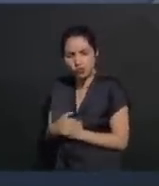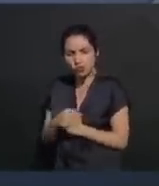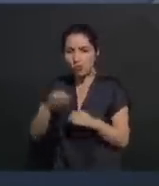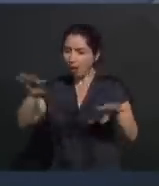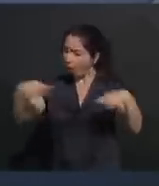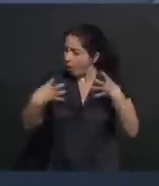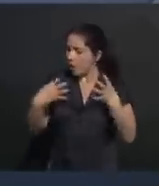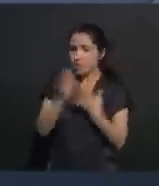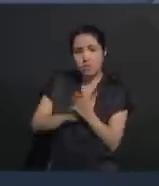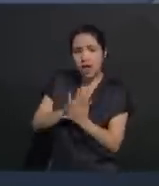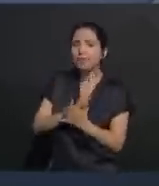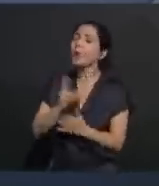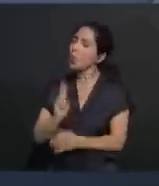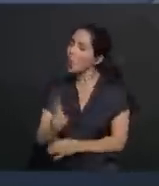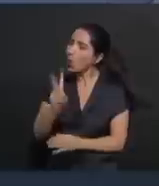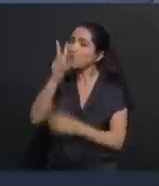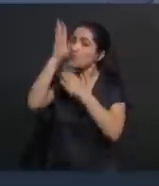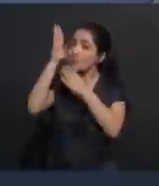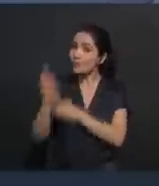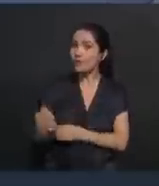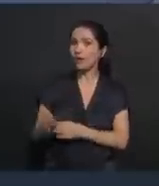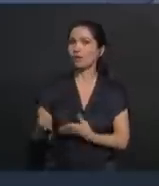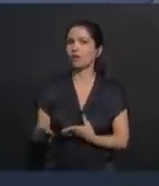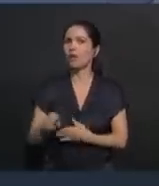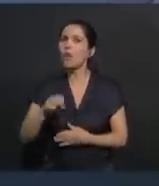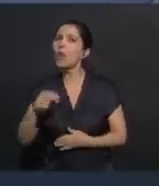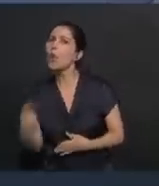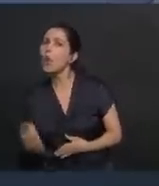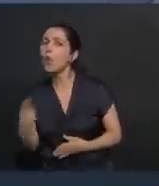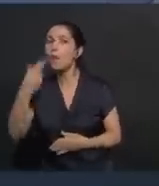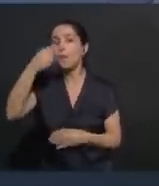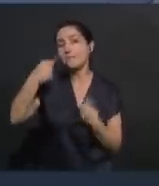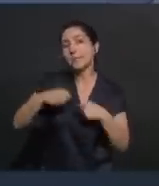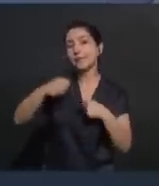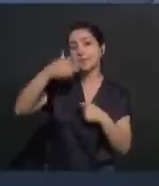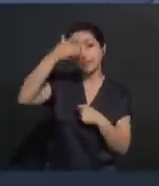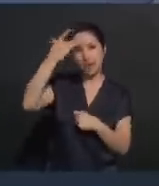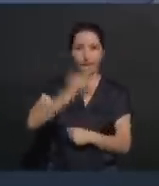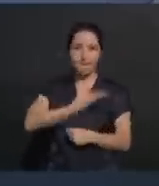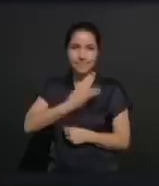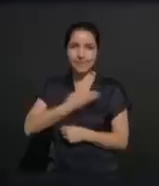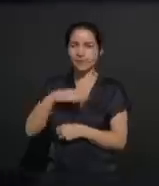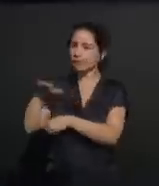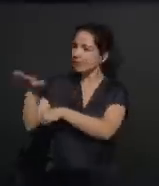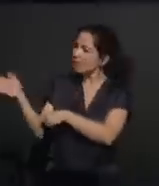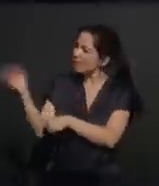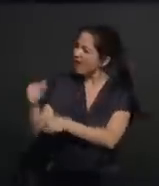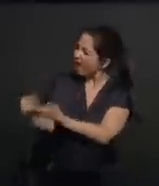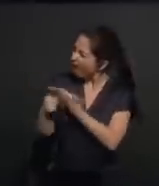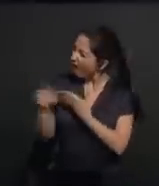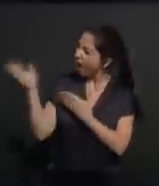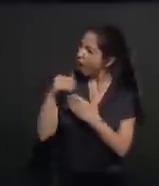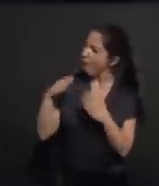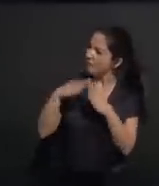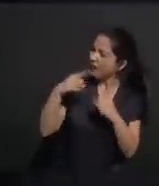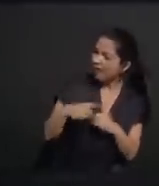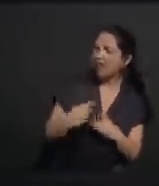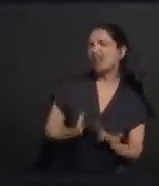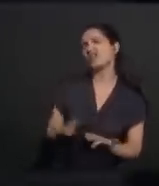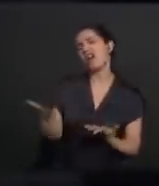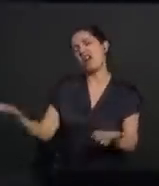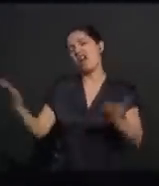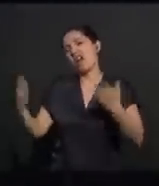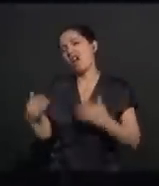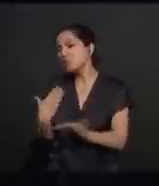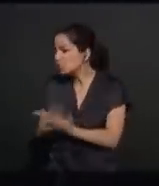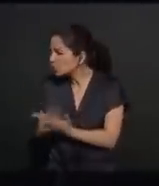olhando? Ou tem que ficar alguém assim: vão para a igreja, já orou hoje, ai, não fala assim com a sua mãe, estuda,